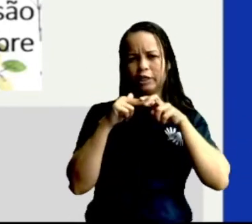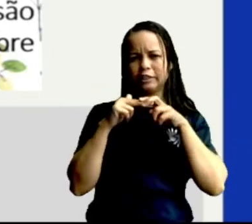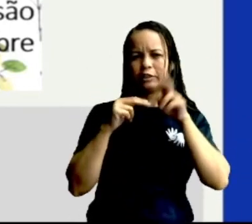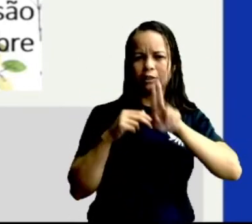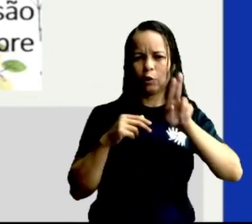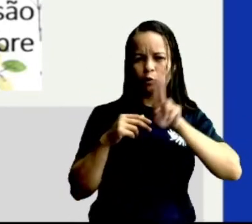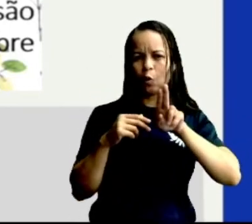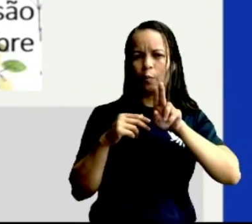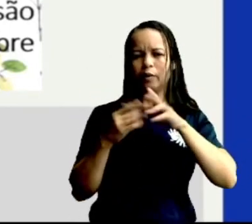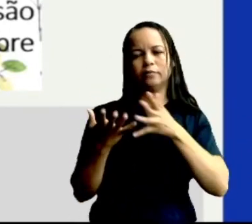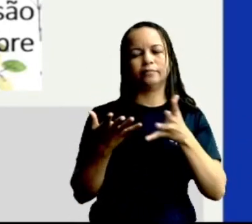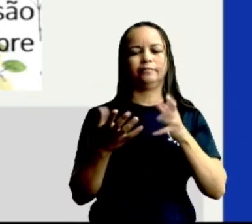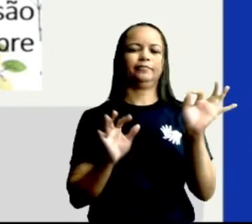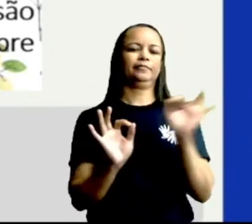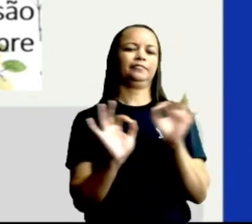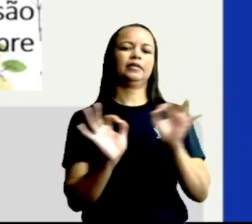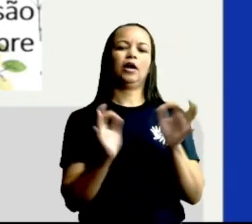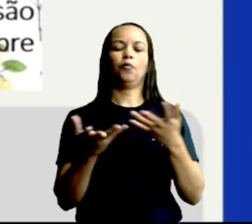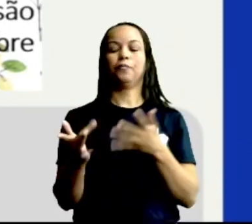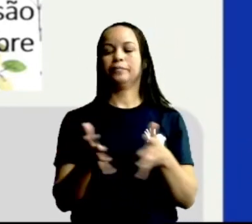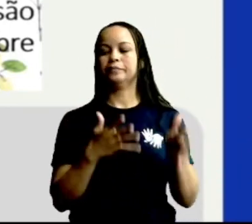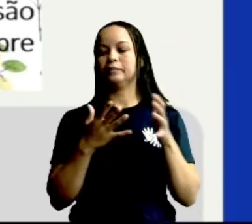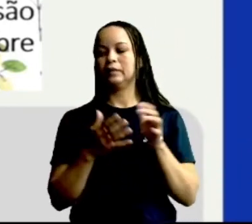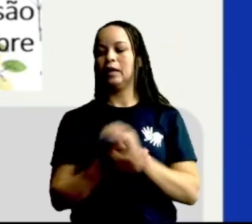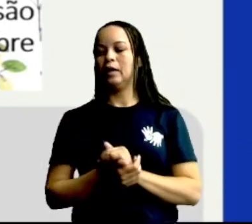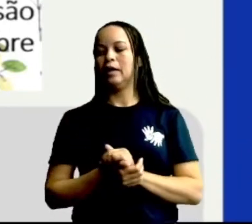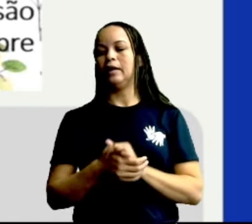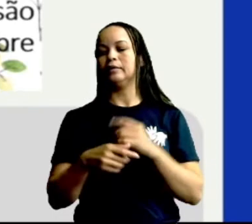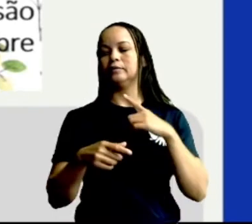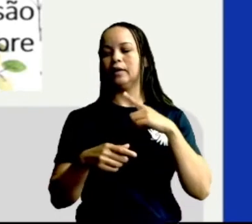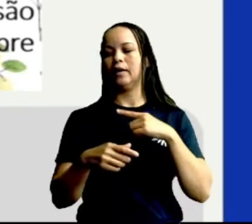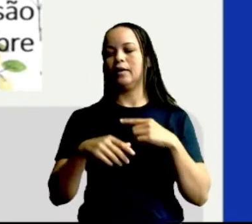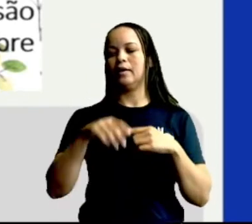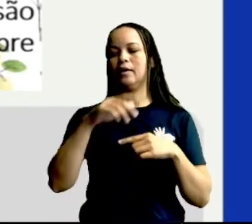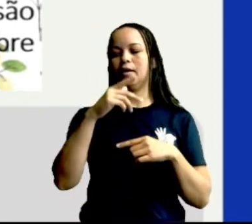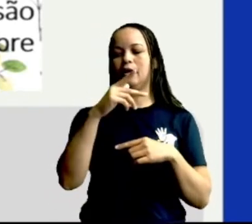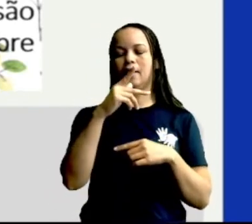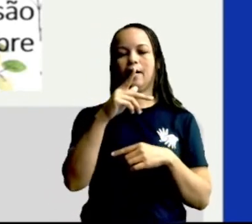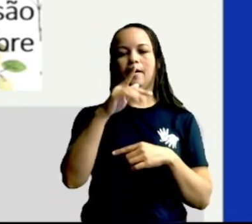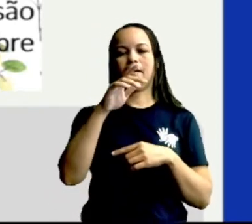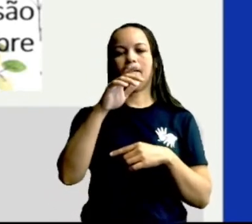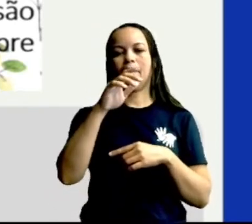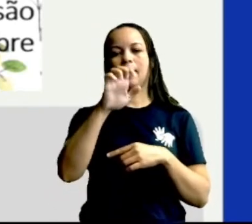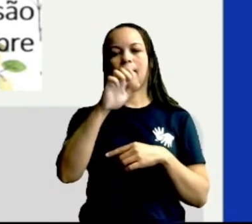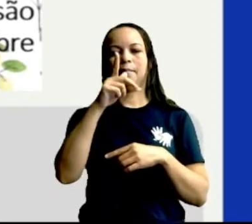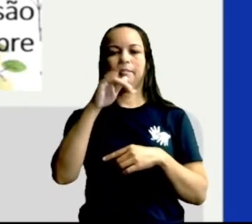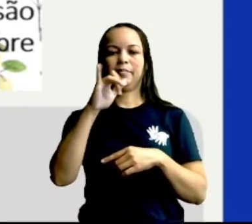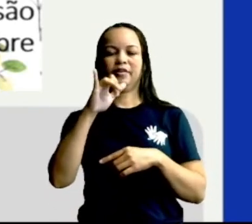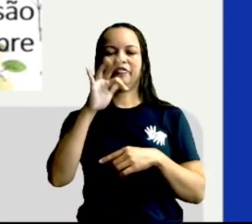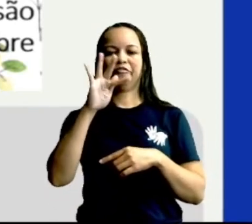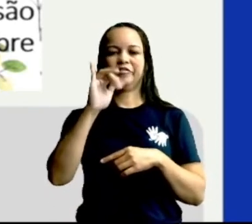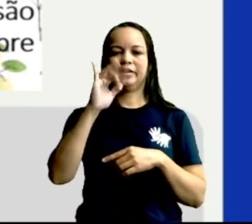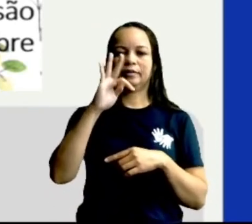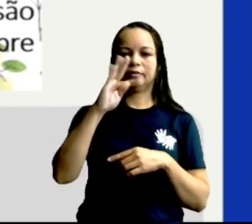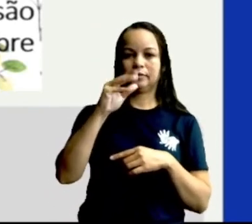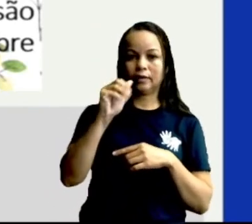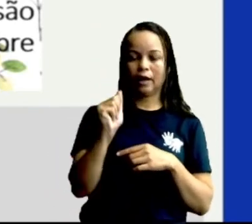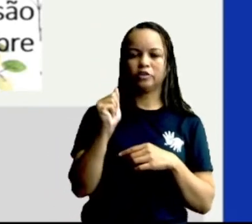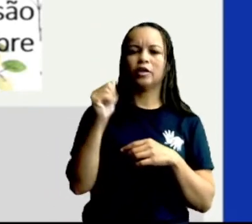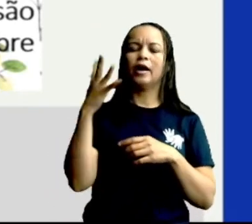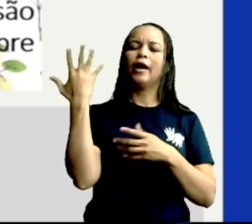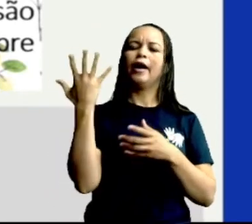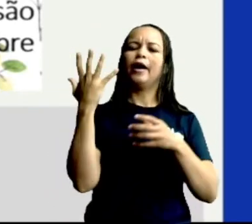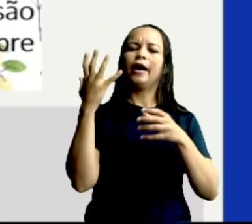ou epífitas, porque suas raízes crescem ou se apoiam fisicamente sobre